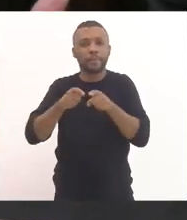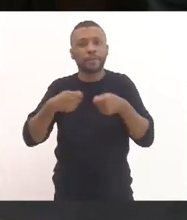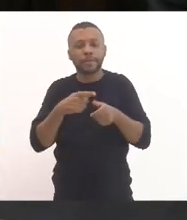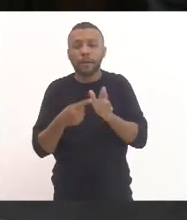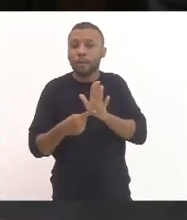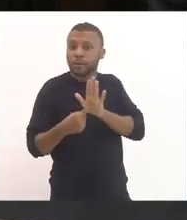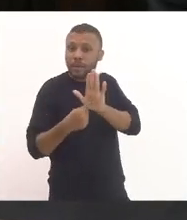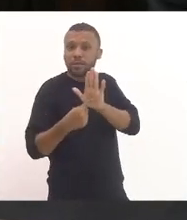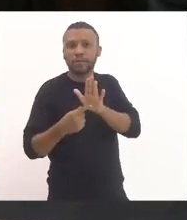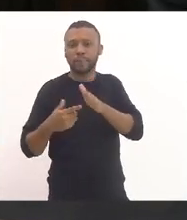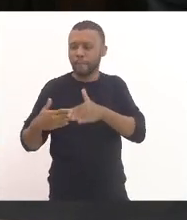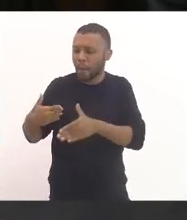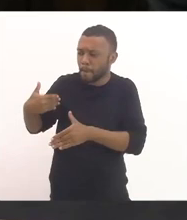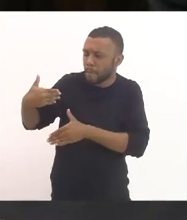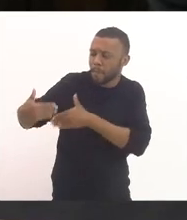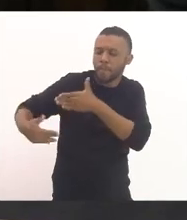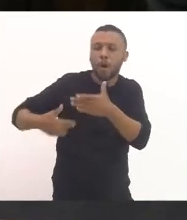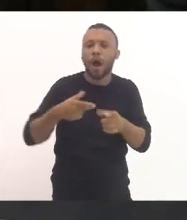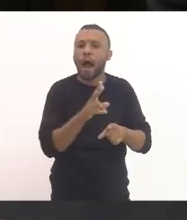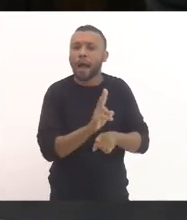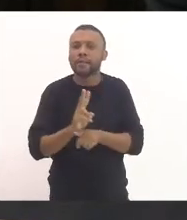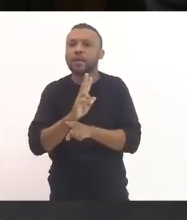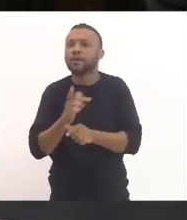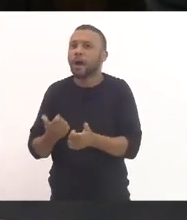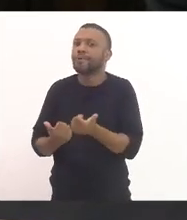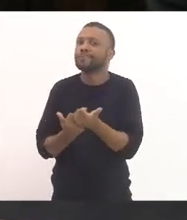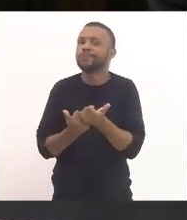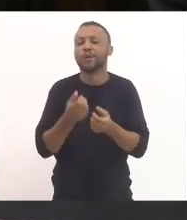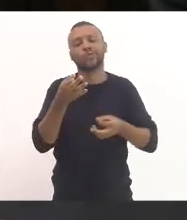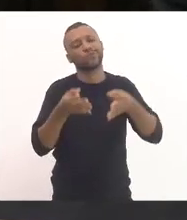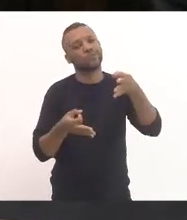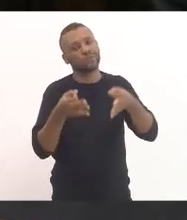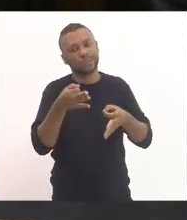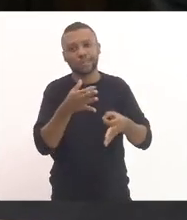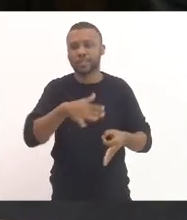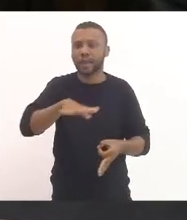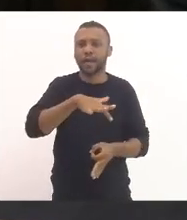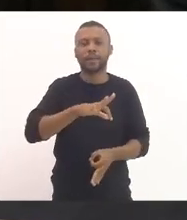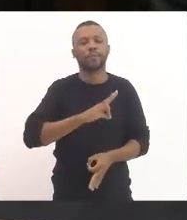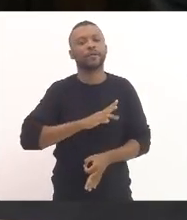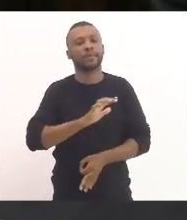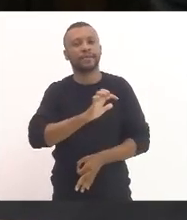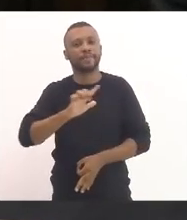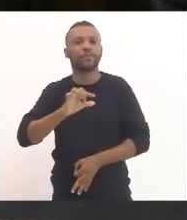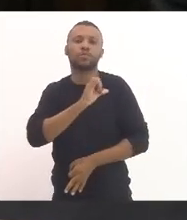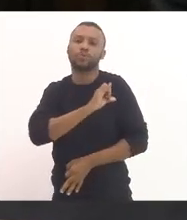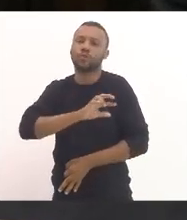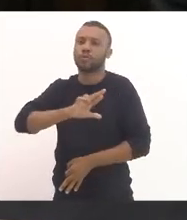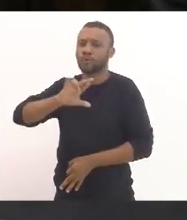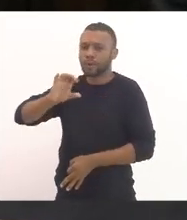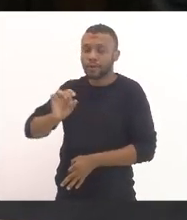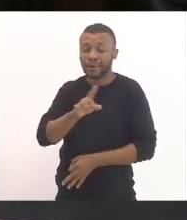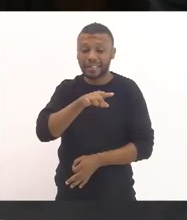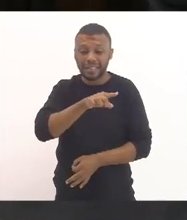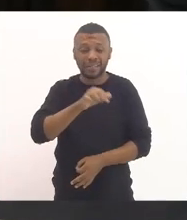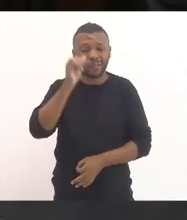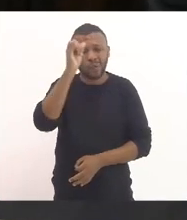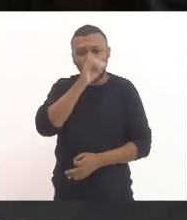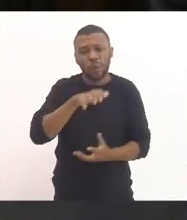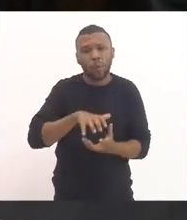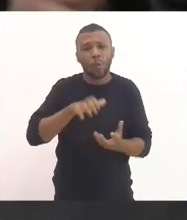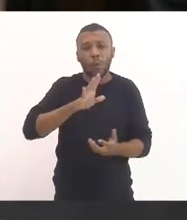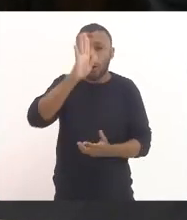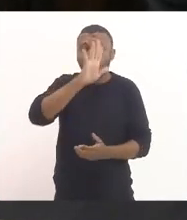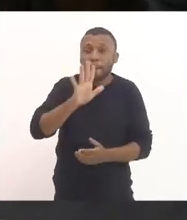também nossa trajetória aqui atendendo as reivindicações justas da Polícia Civil estado de Janeiro que é uma das mais antigas que as